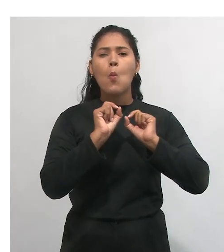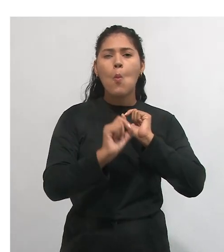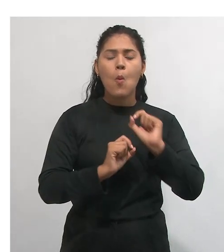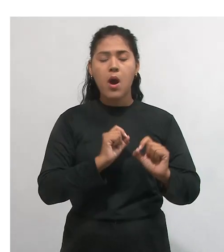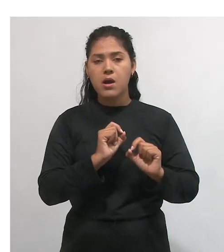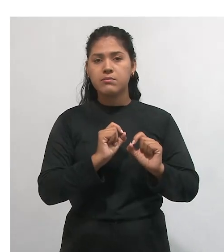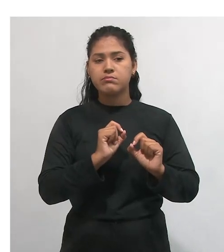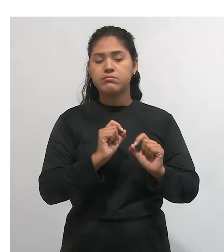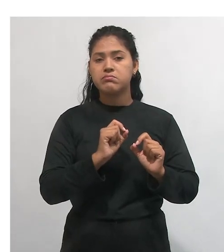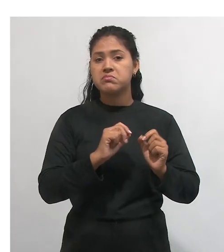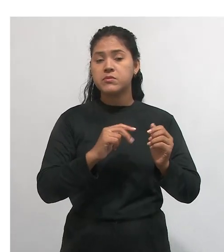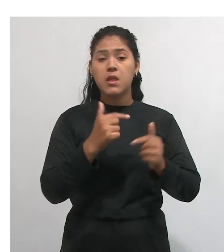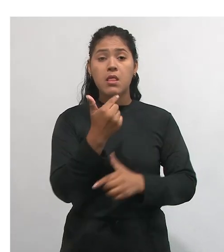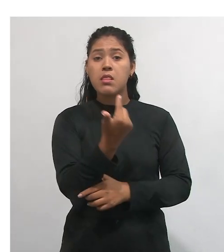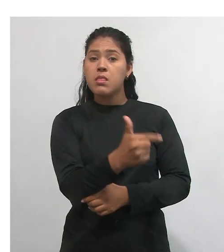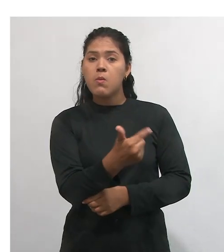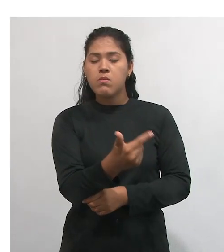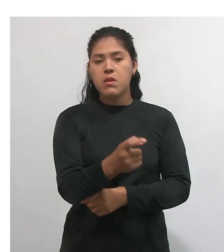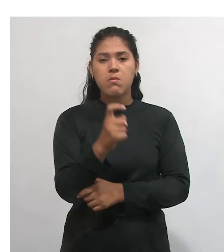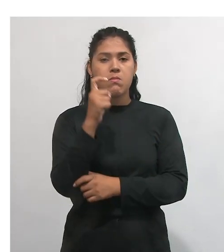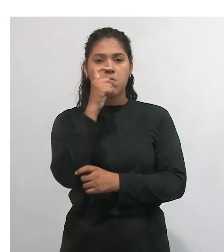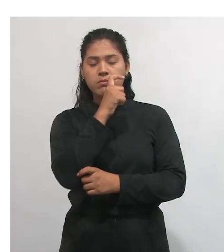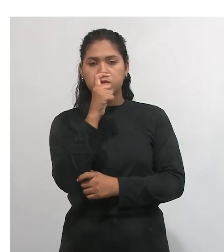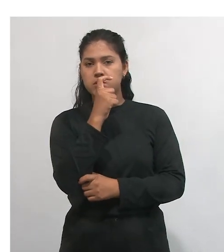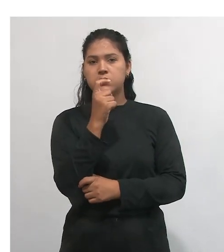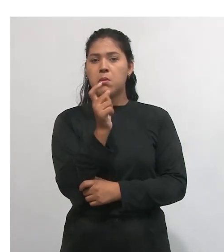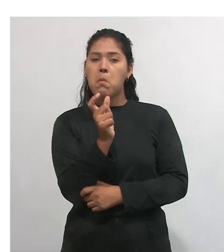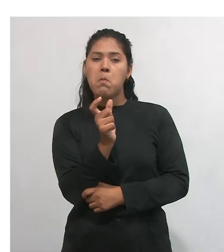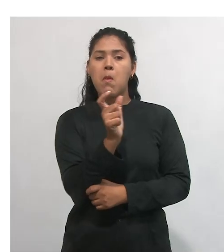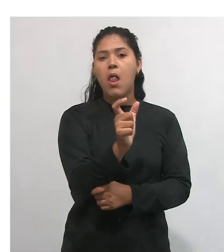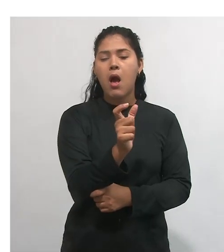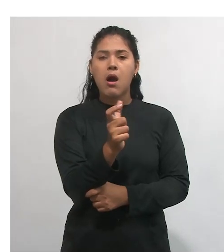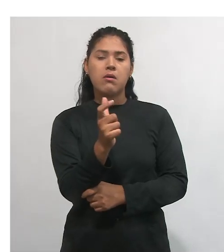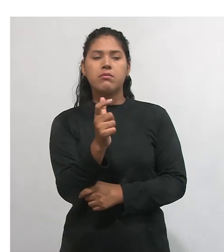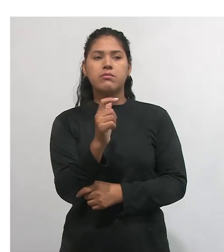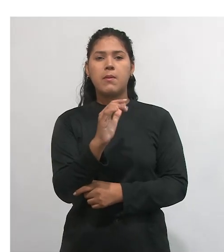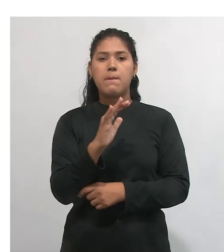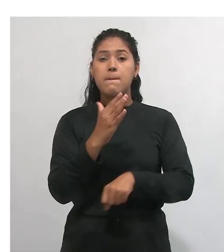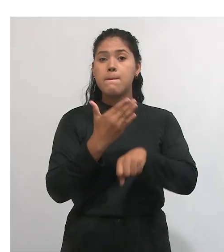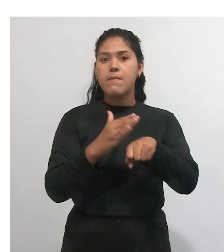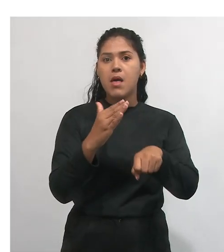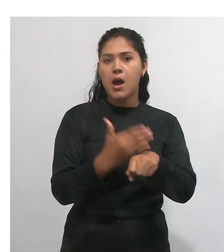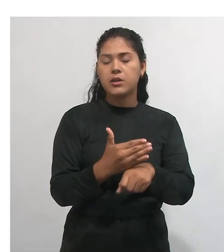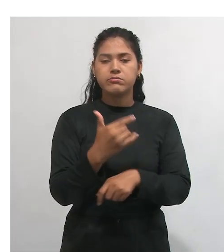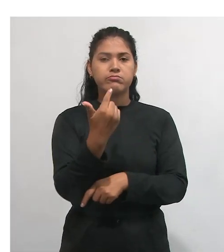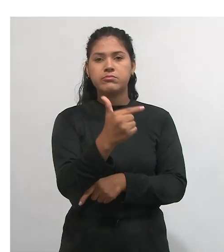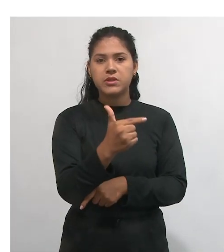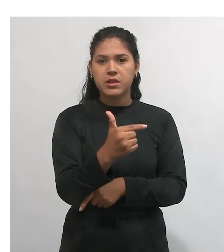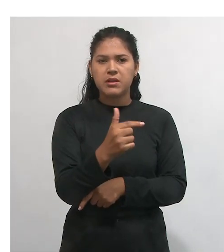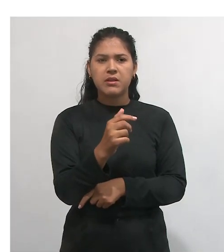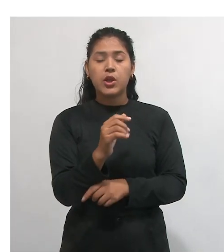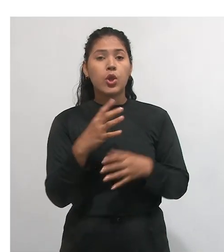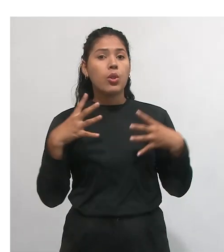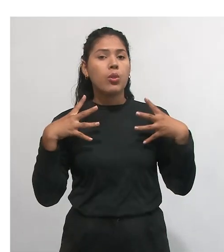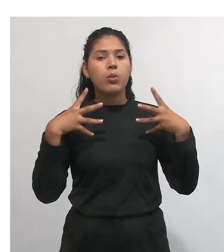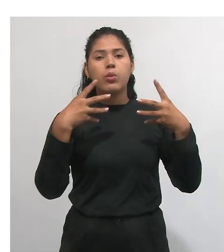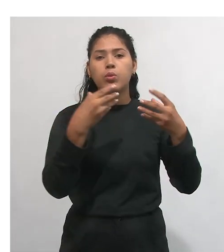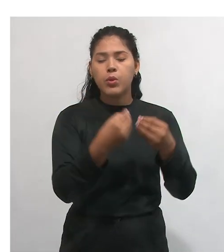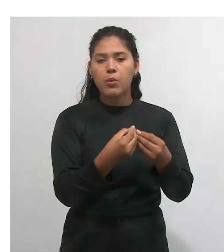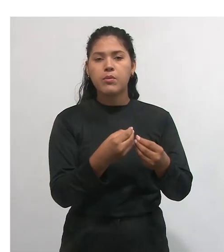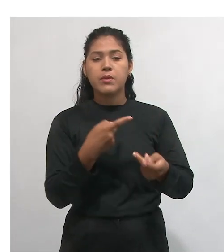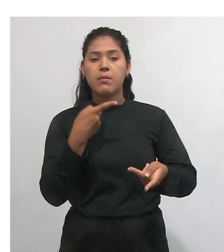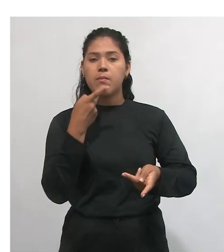verdade, não havia possibilidade da mentira. Todas as opiniões são válidas, todas têm um sentido desde